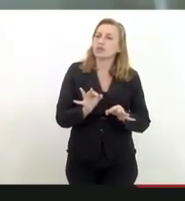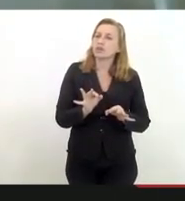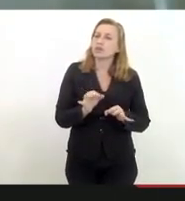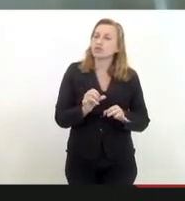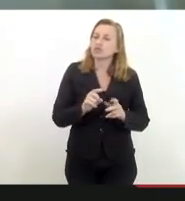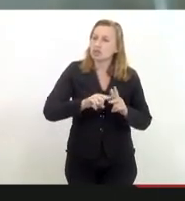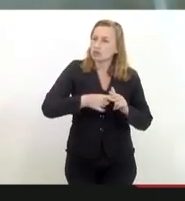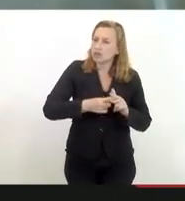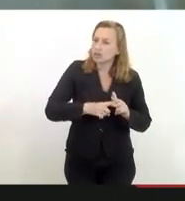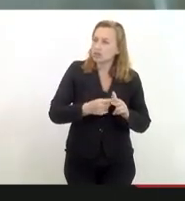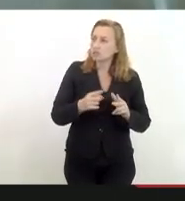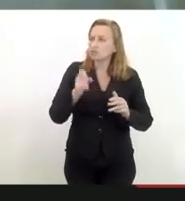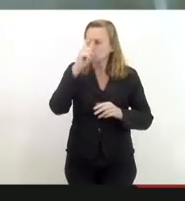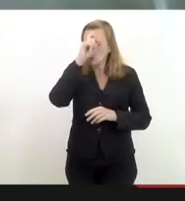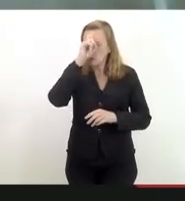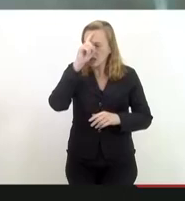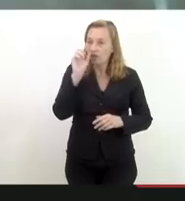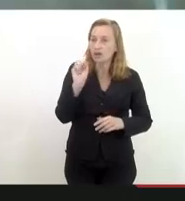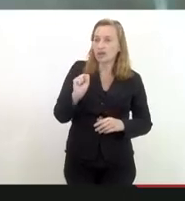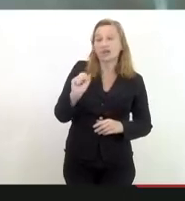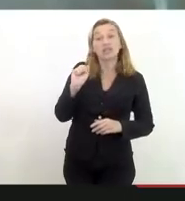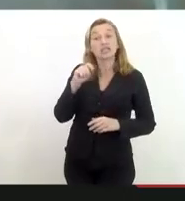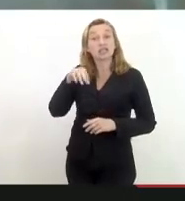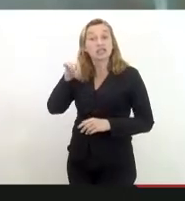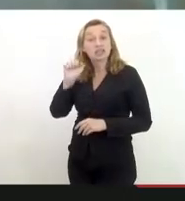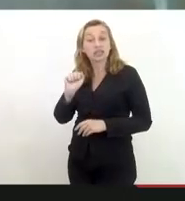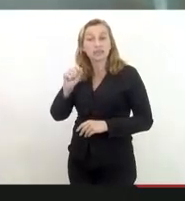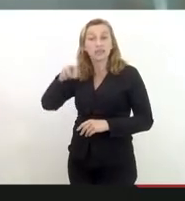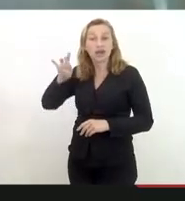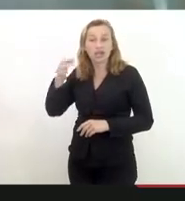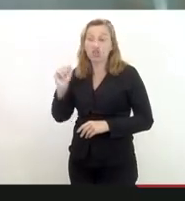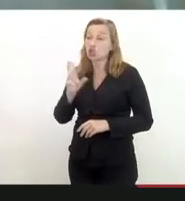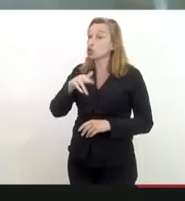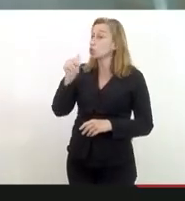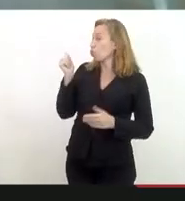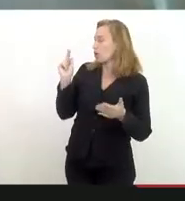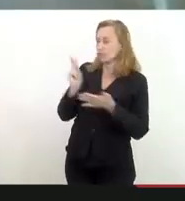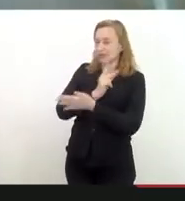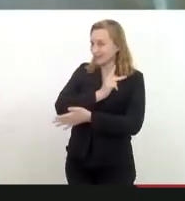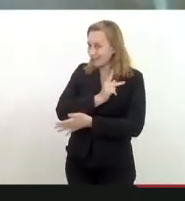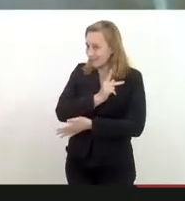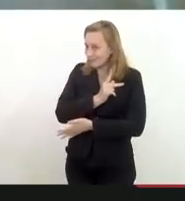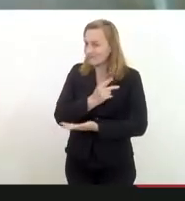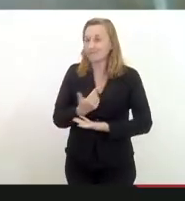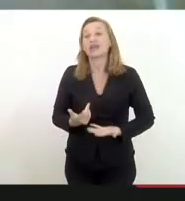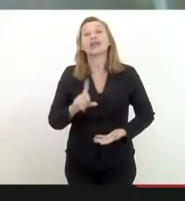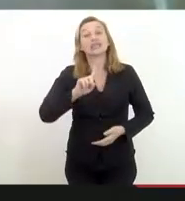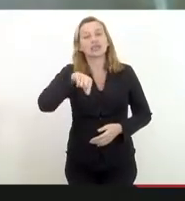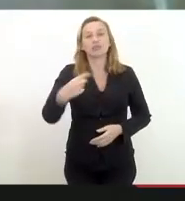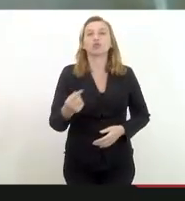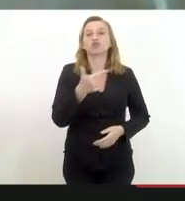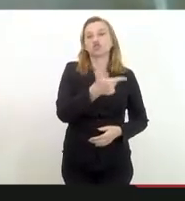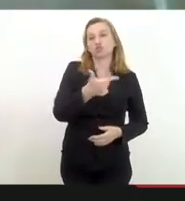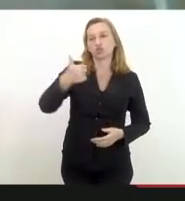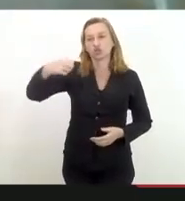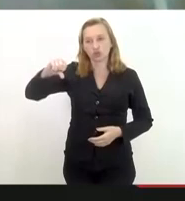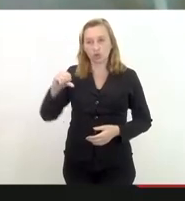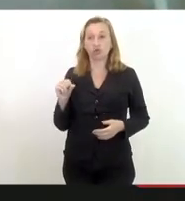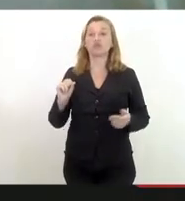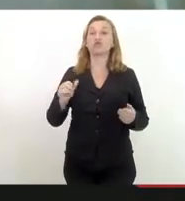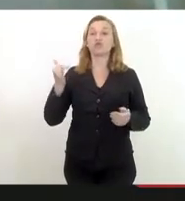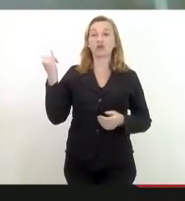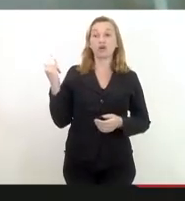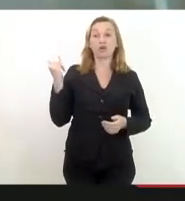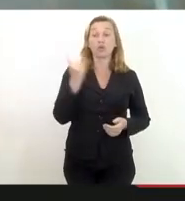Maria, que na verdade nunca aconteceu. Depois, em 2019, foi